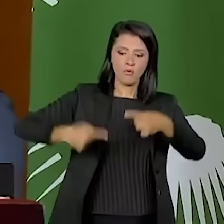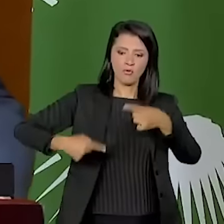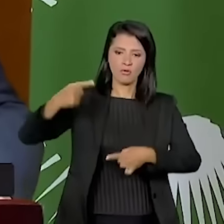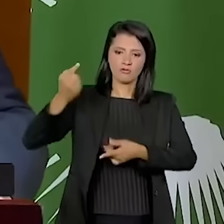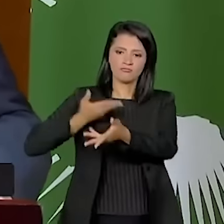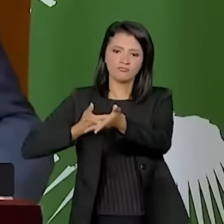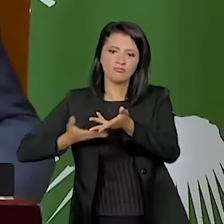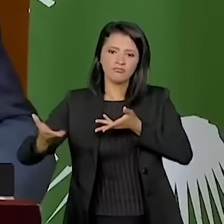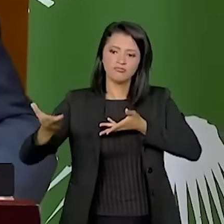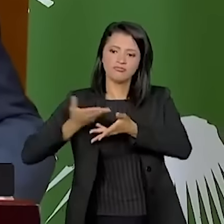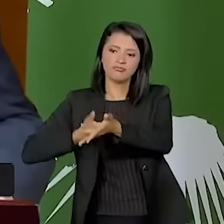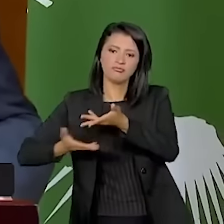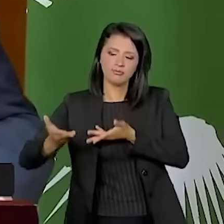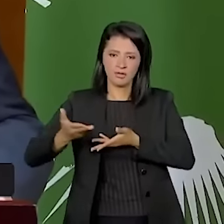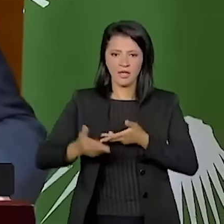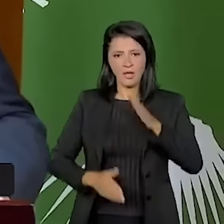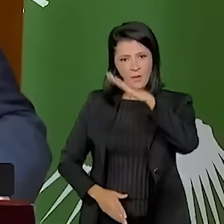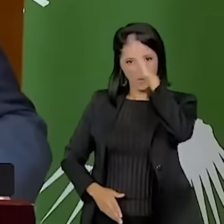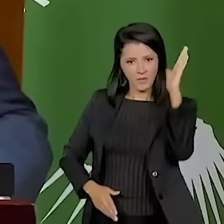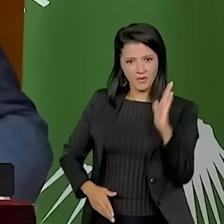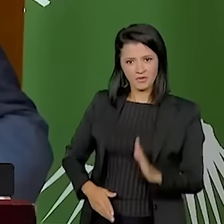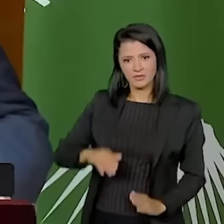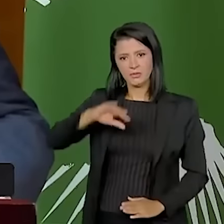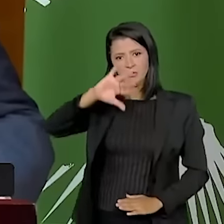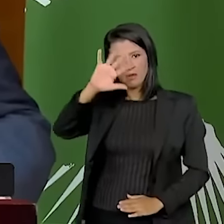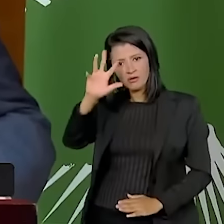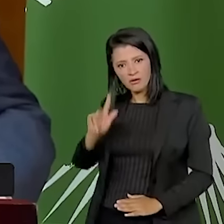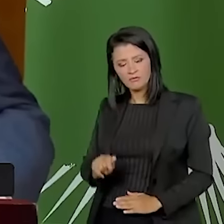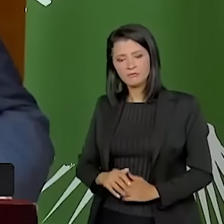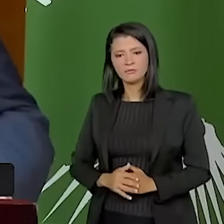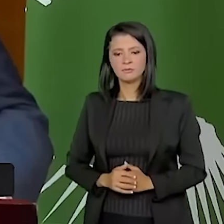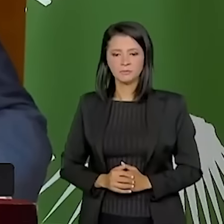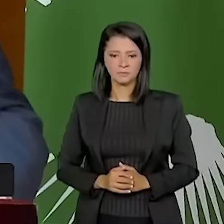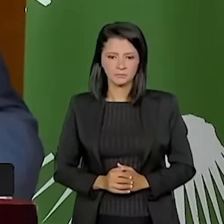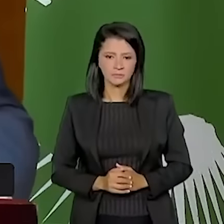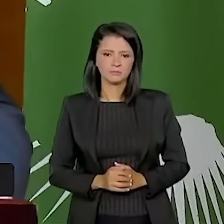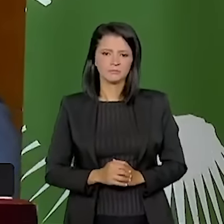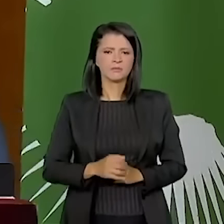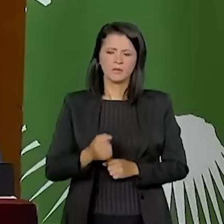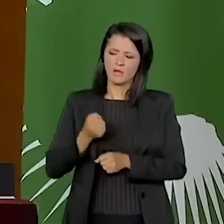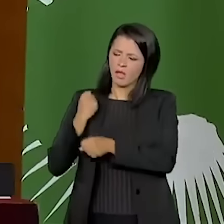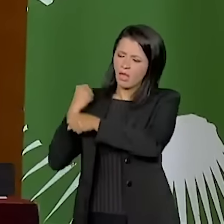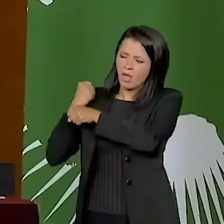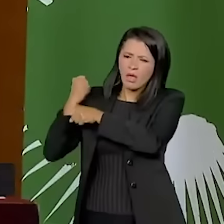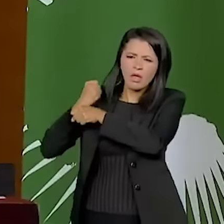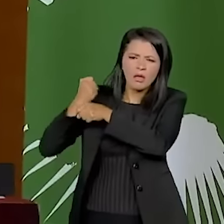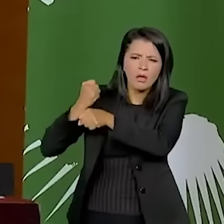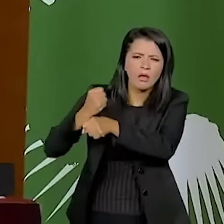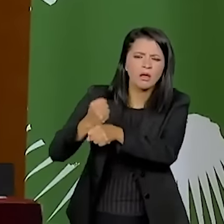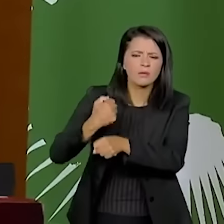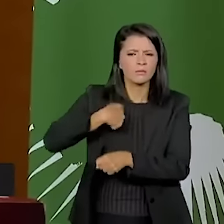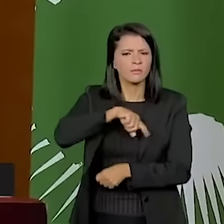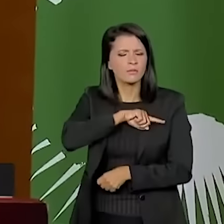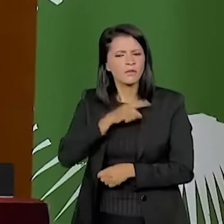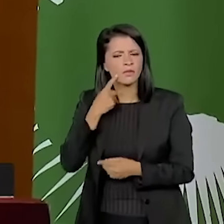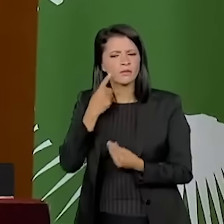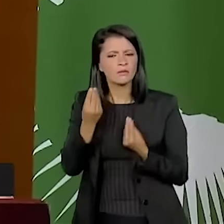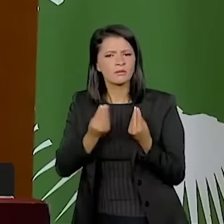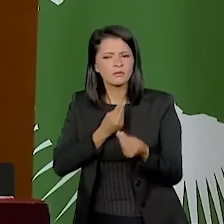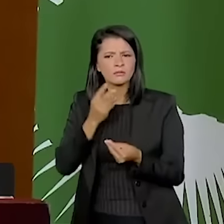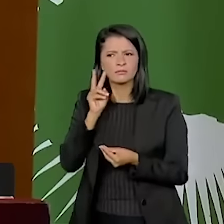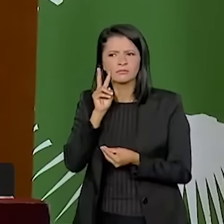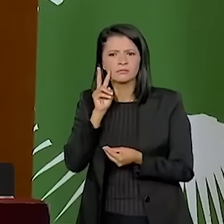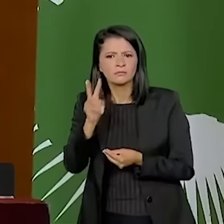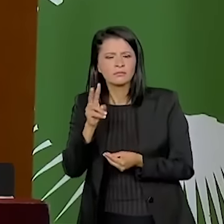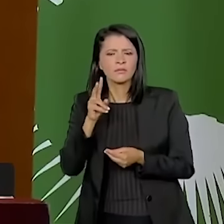de entrosamento do Brasil e o continente africano. Durante séculos, a gente olhou o mapa